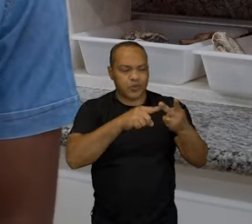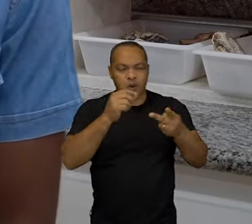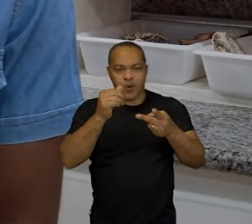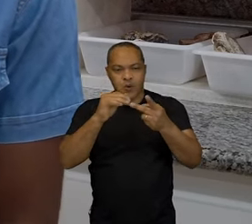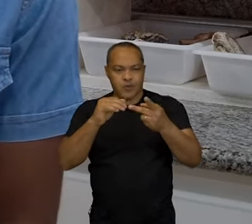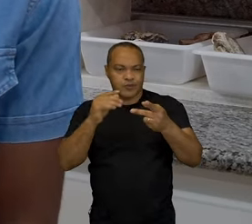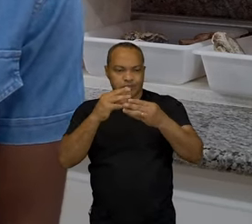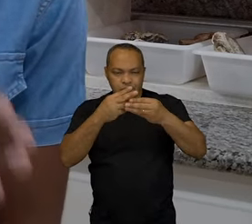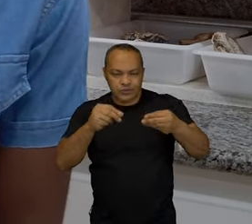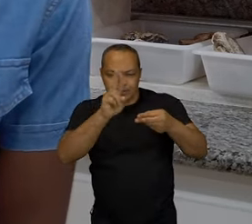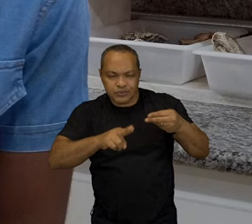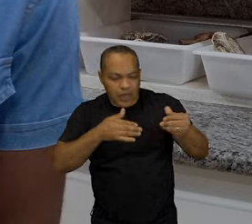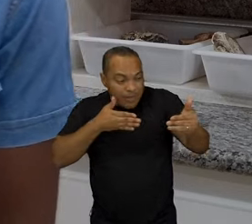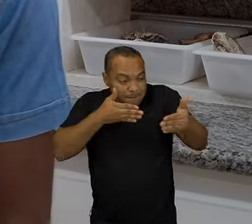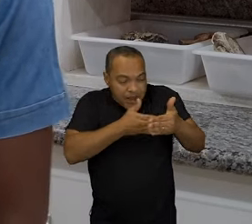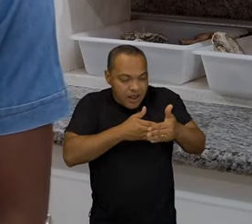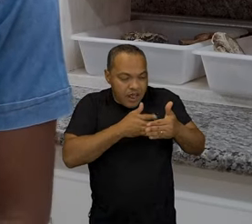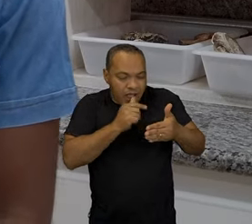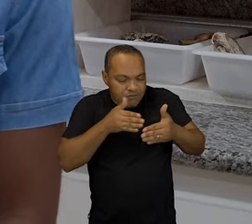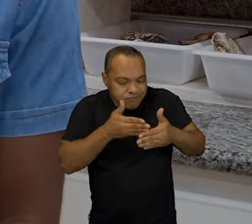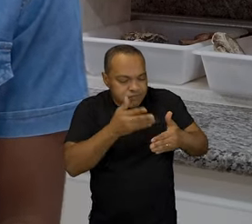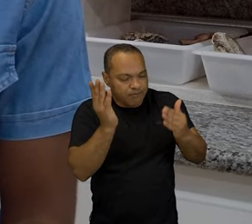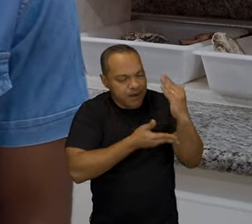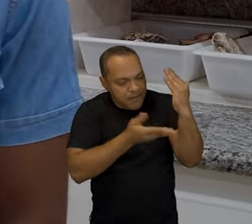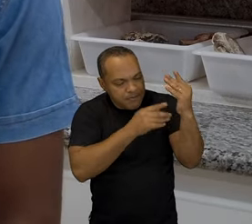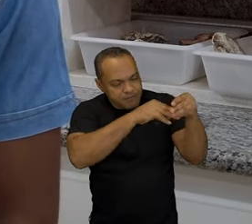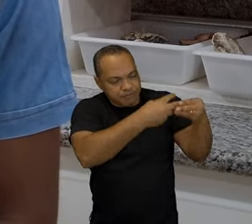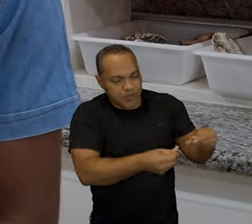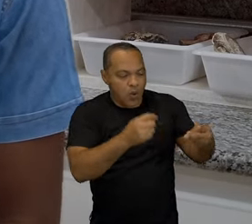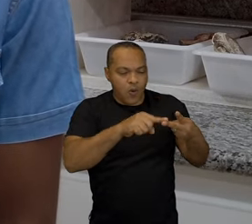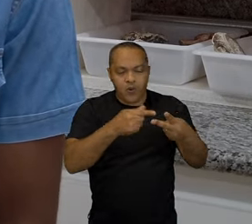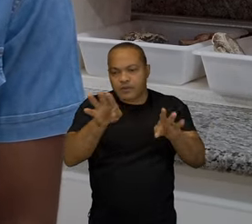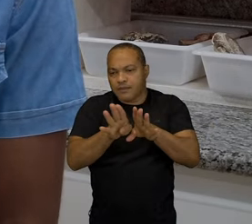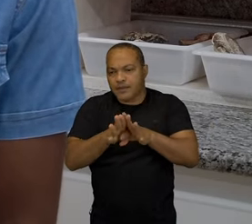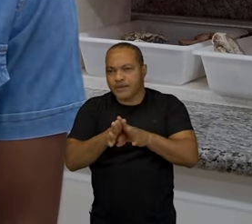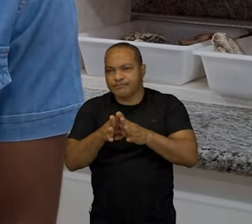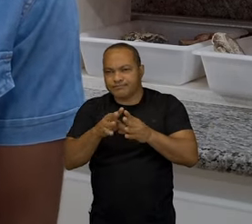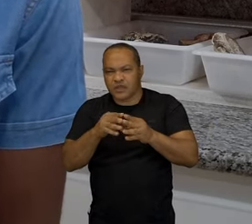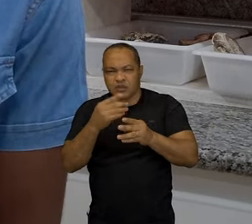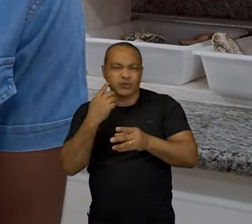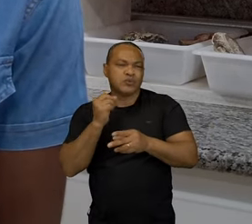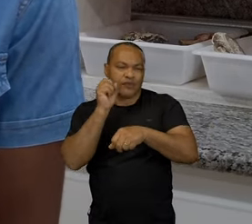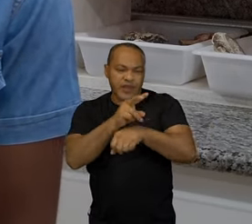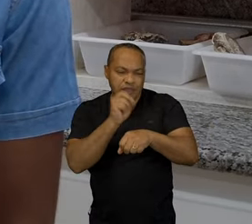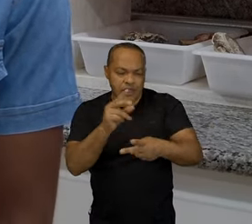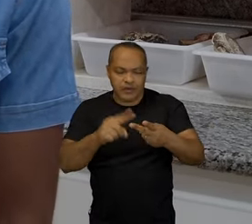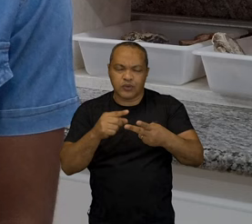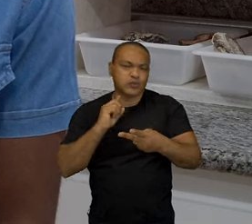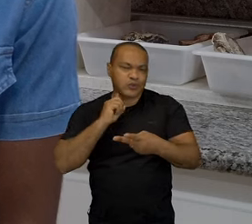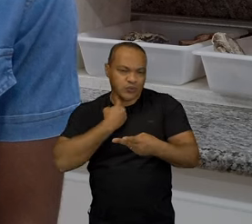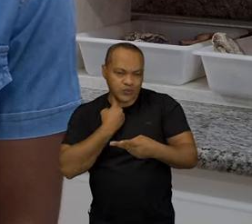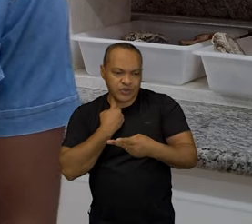gente desmata até próximo do leito do rio, quando a gente coloca poluentes de